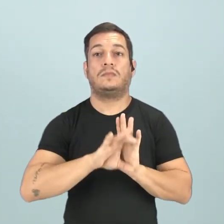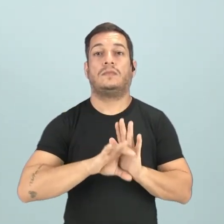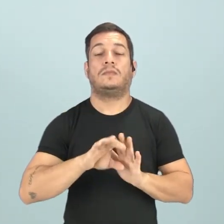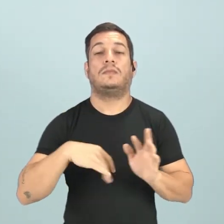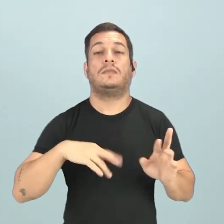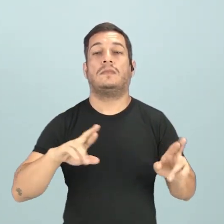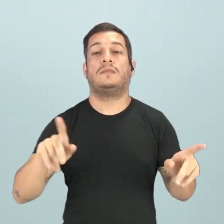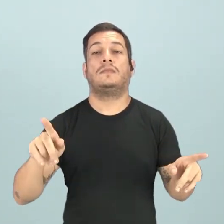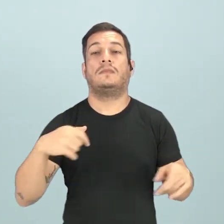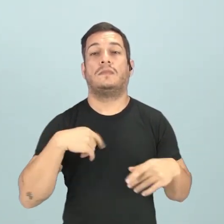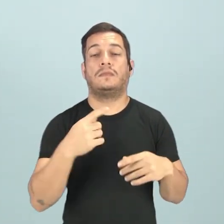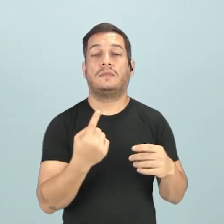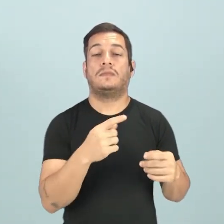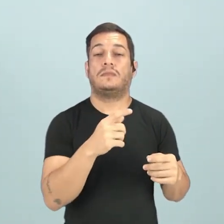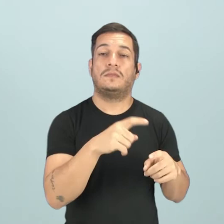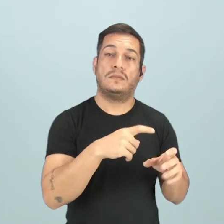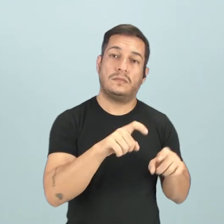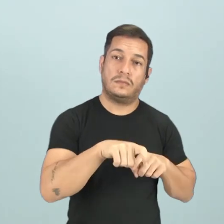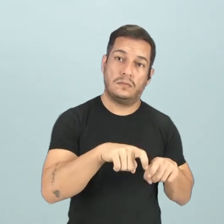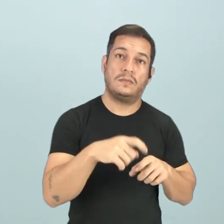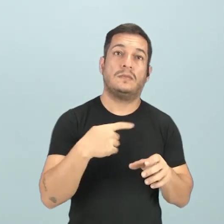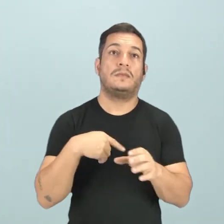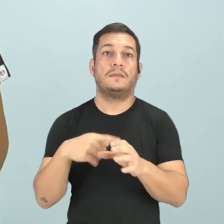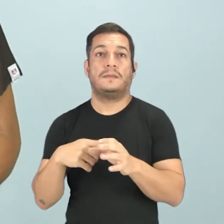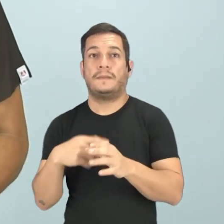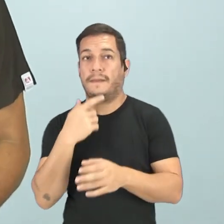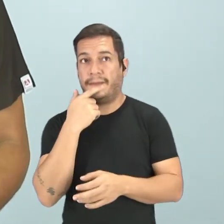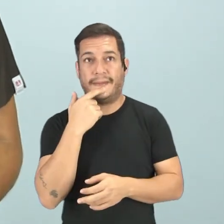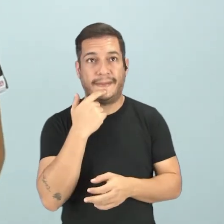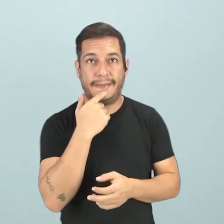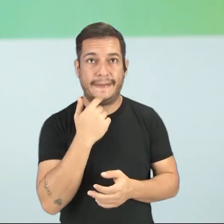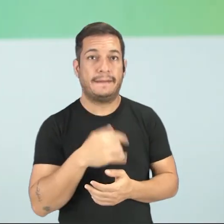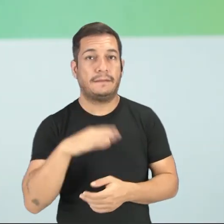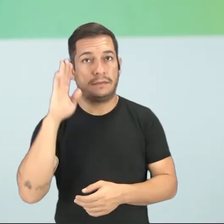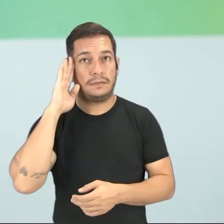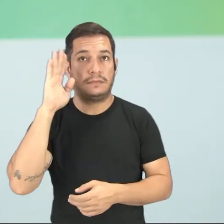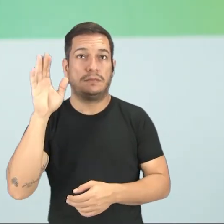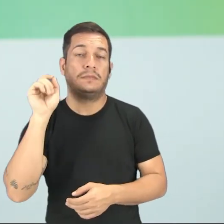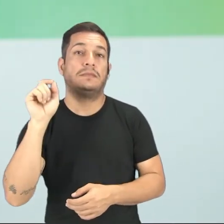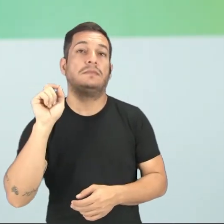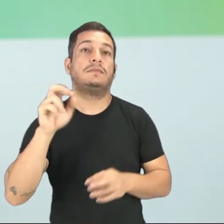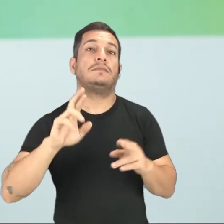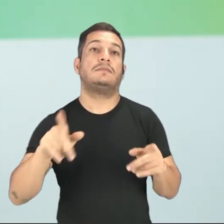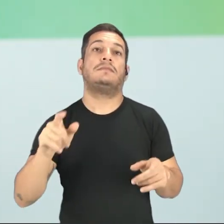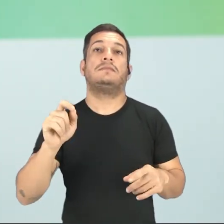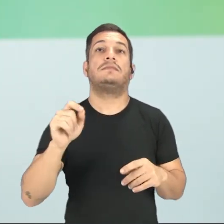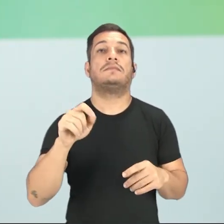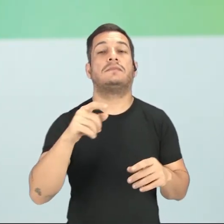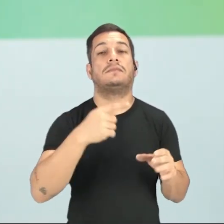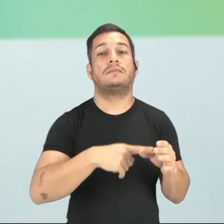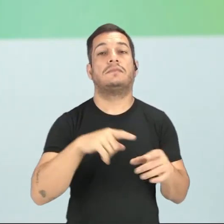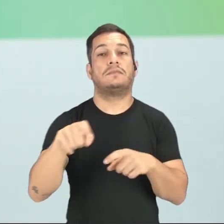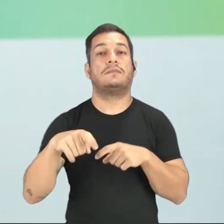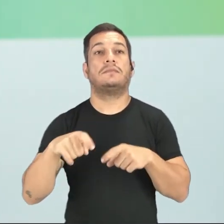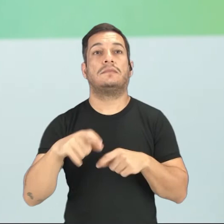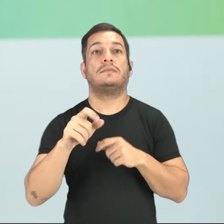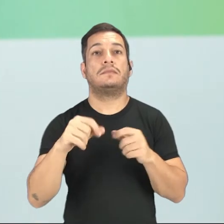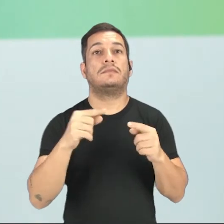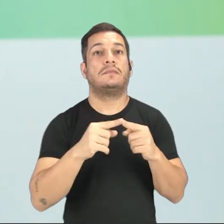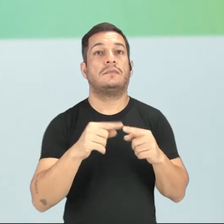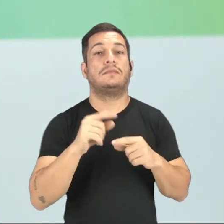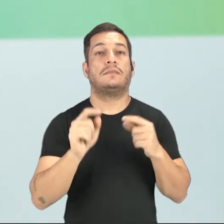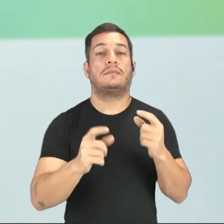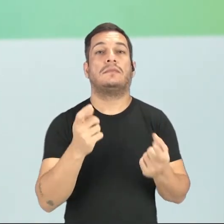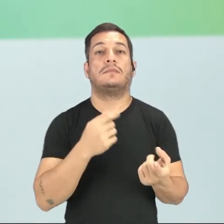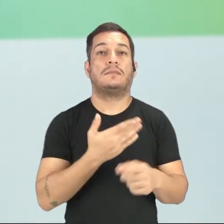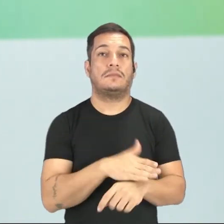dois espaços, o espaço urbano e o espaço rural. Uma das principais diferenças entre o urbano e o rural, né, está